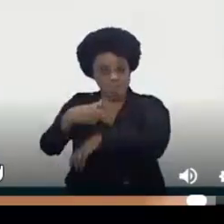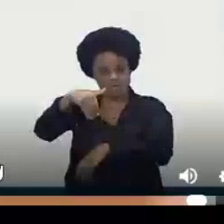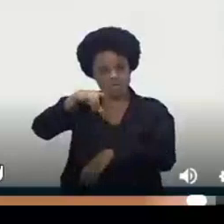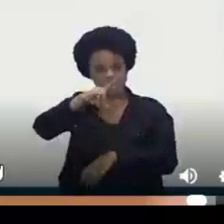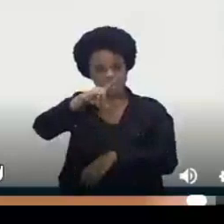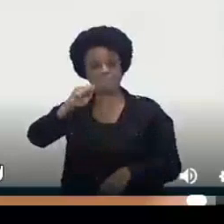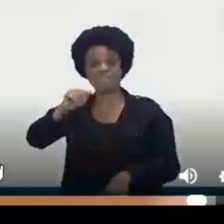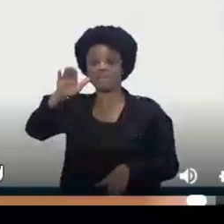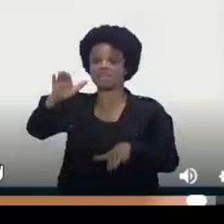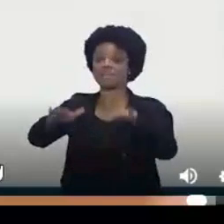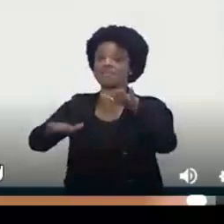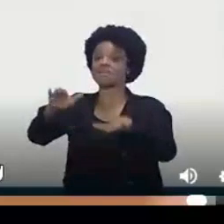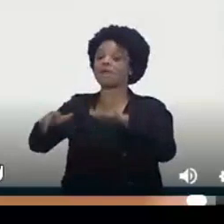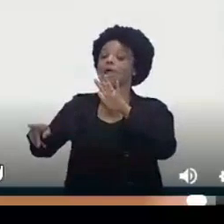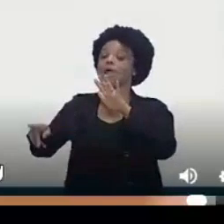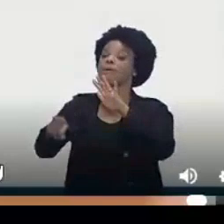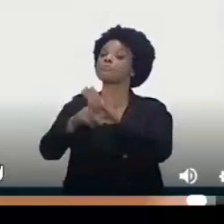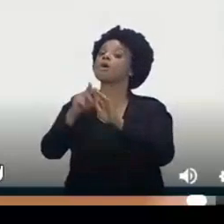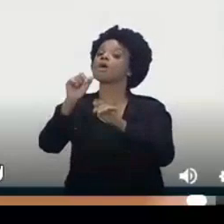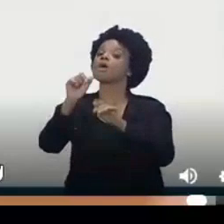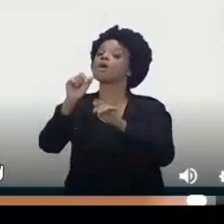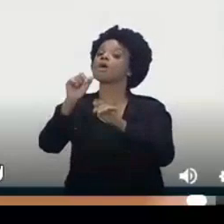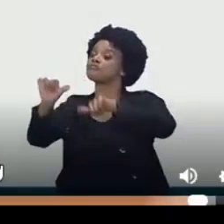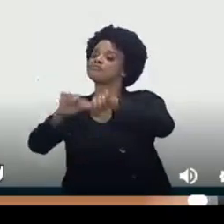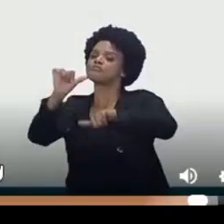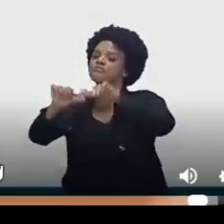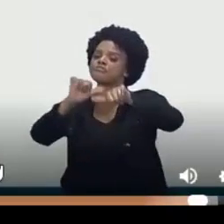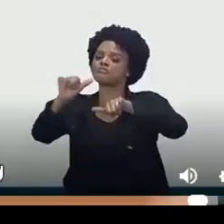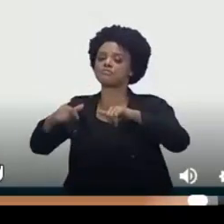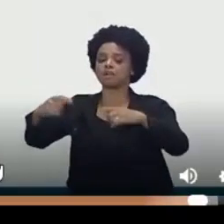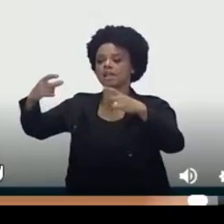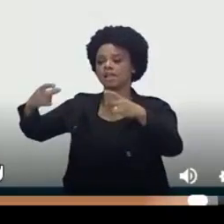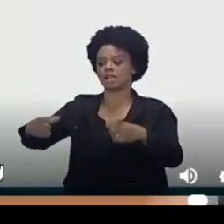quem? Da variação do espaço